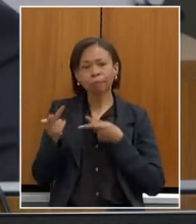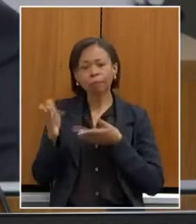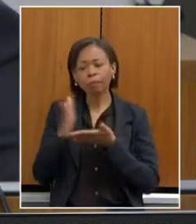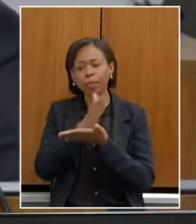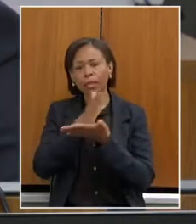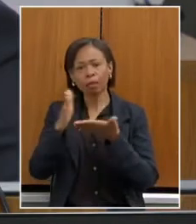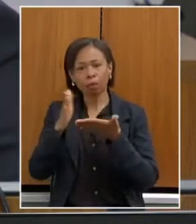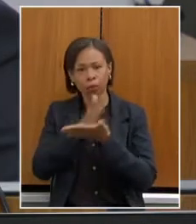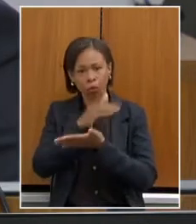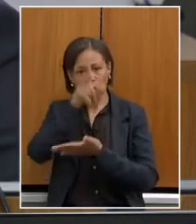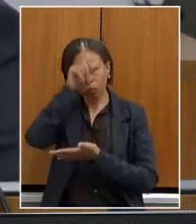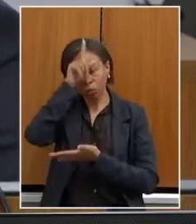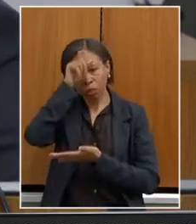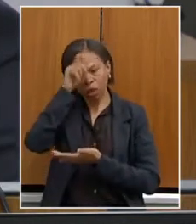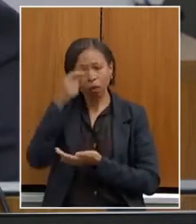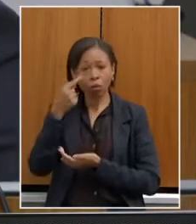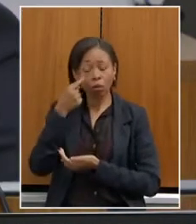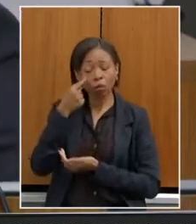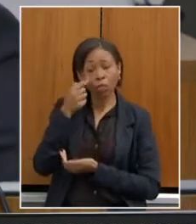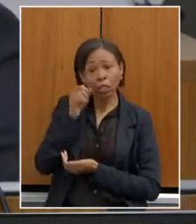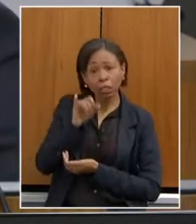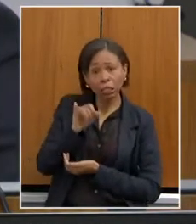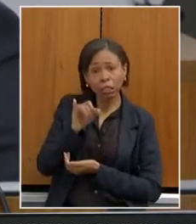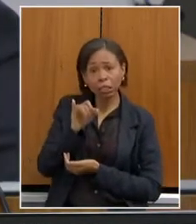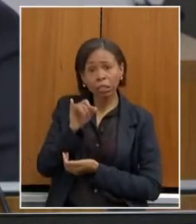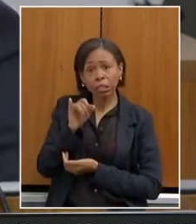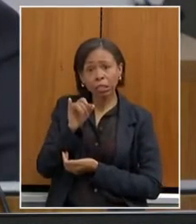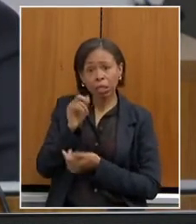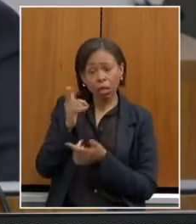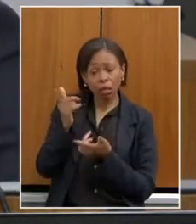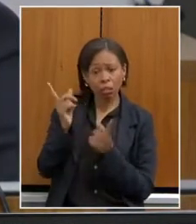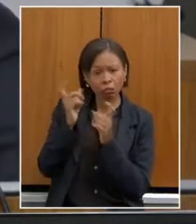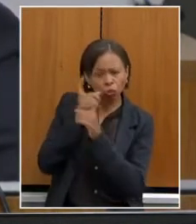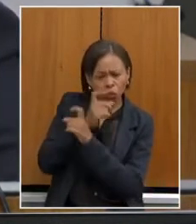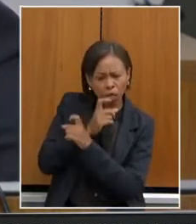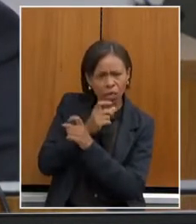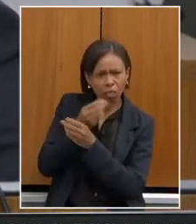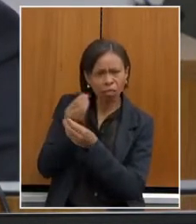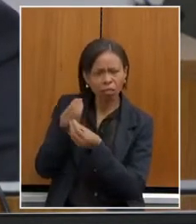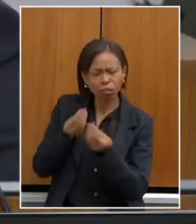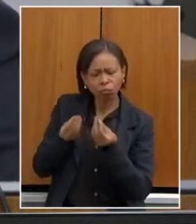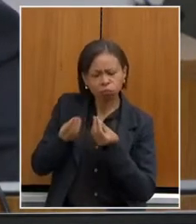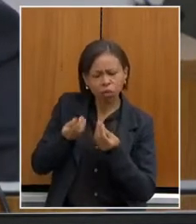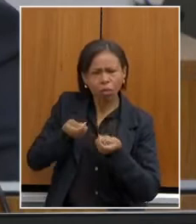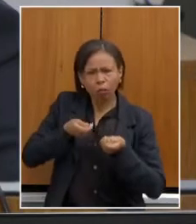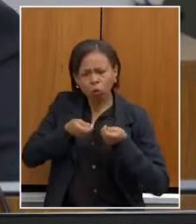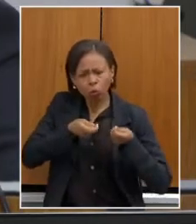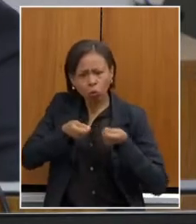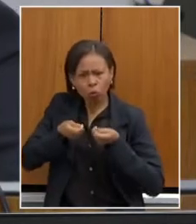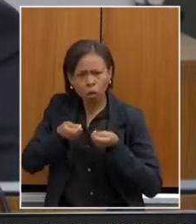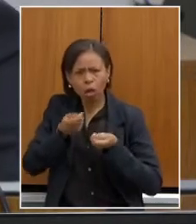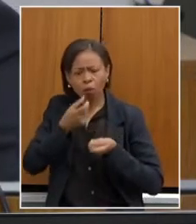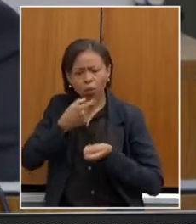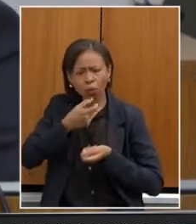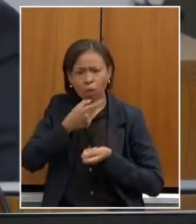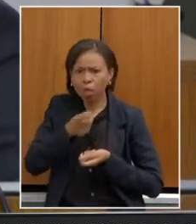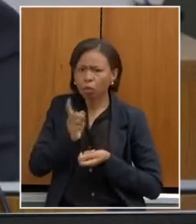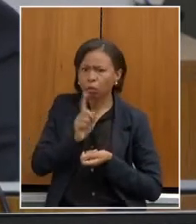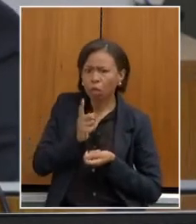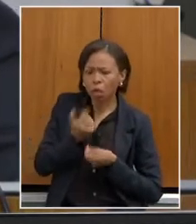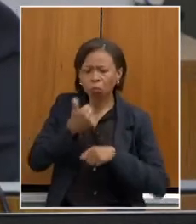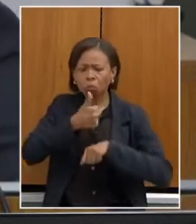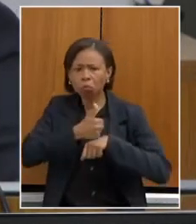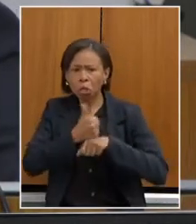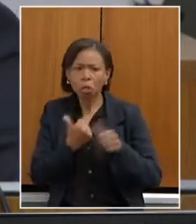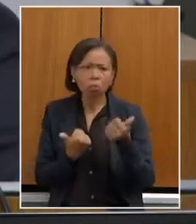há alguma dificuldade no manejo de alguns medicamentos e também para ver se existem alguns medicamentos que podem ser substituídos